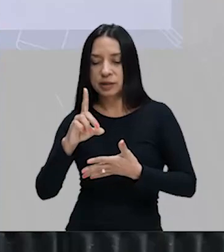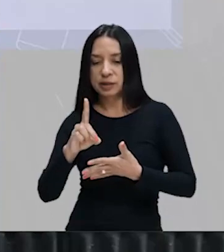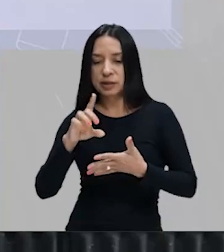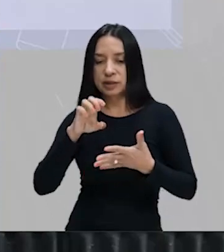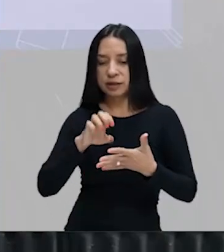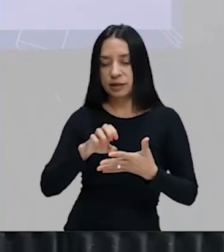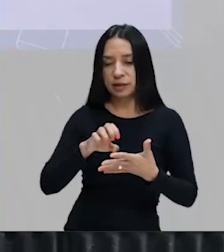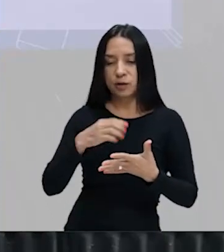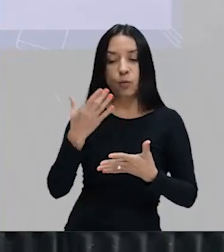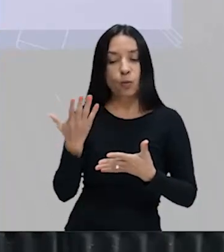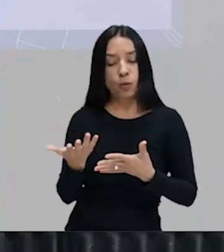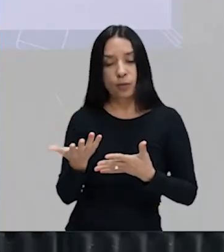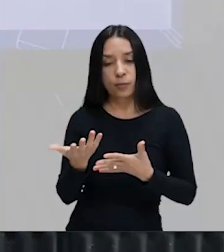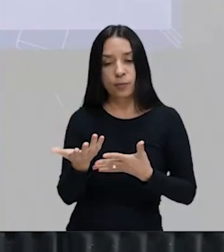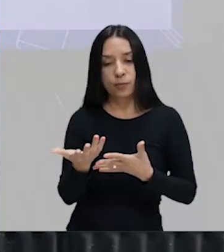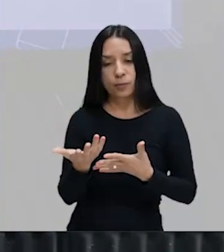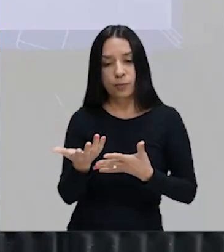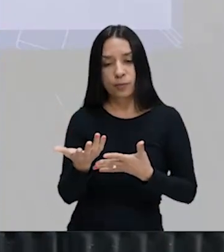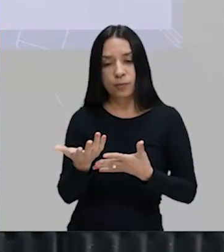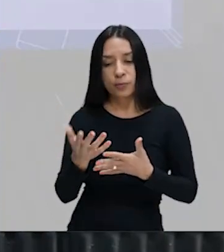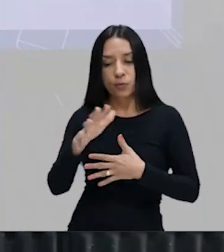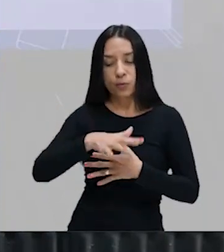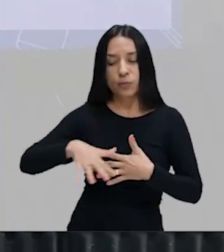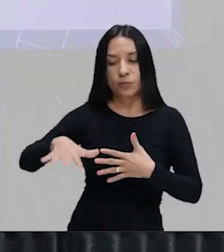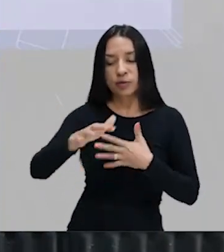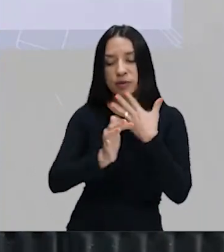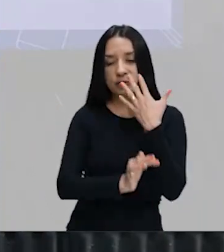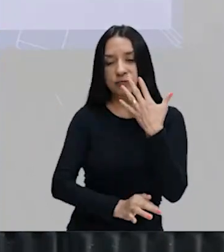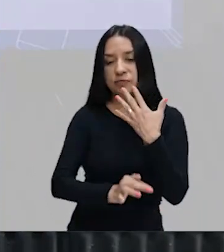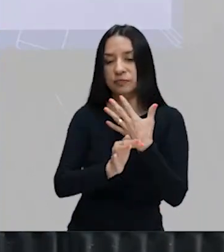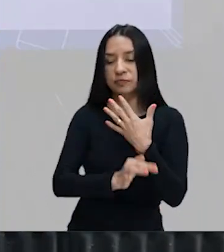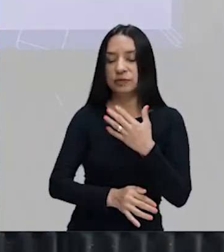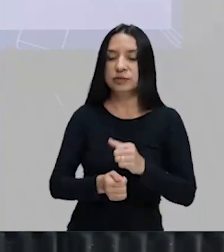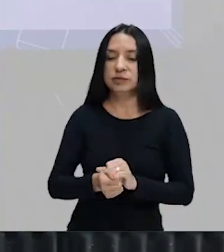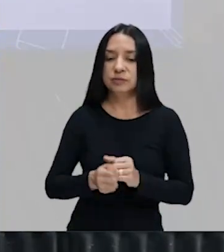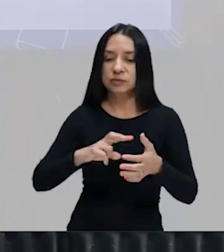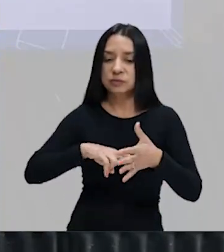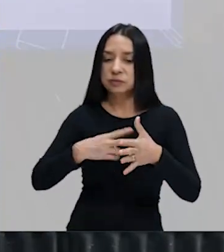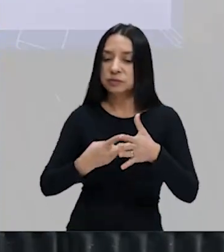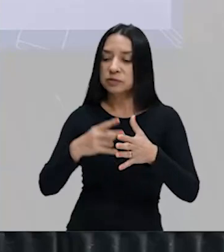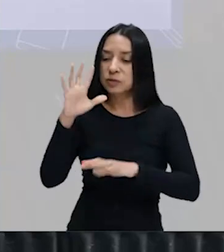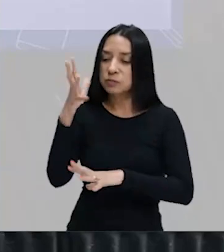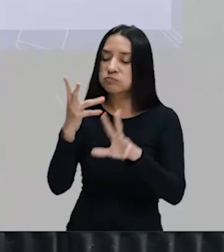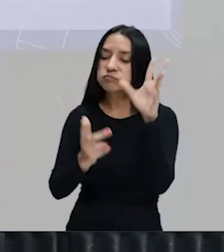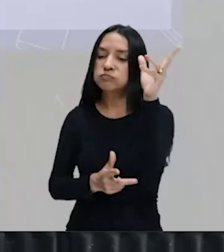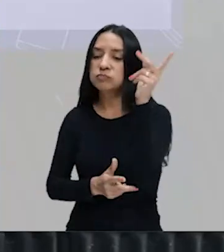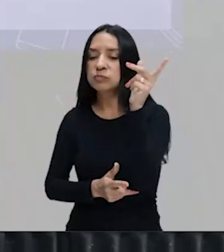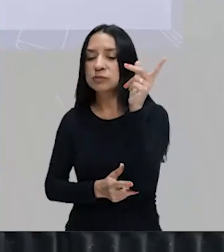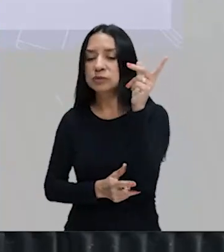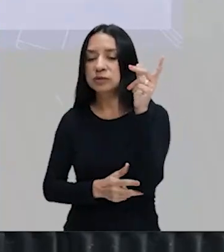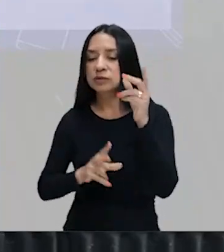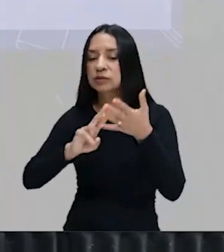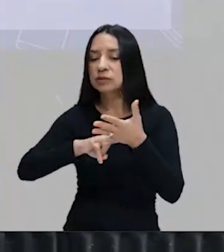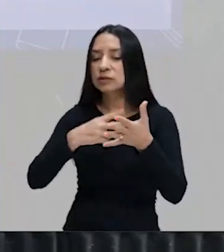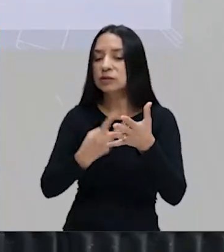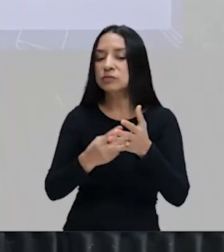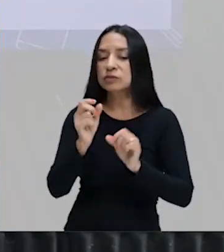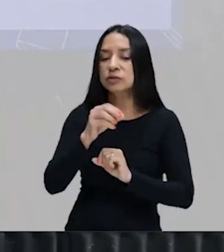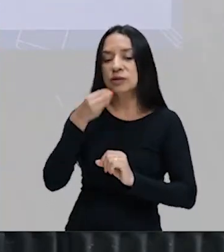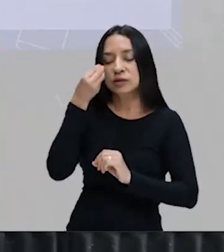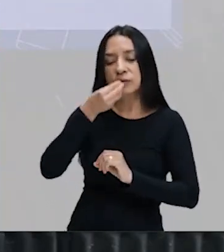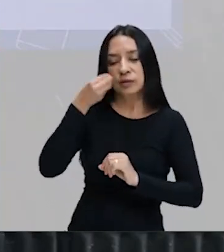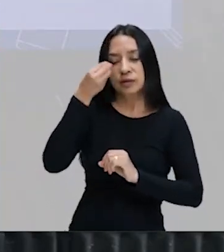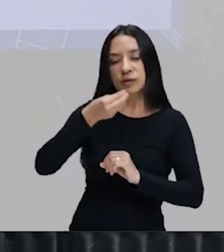a física ou o elemento físico, o ambiente físico, a physis, que é a natureza, vai traduzir muito bem essa